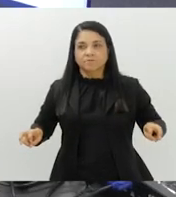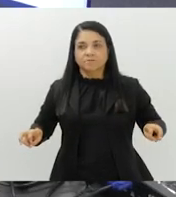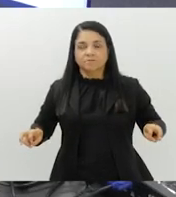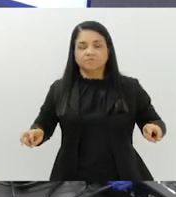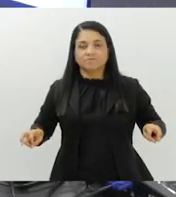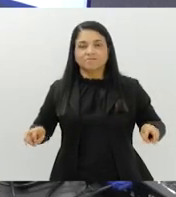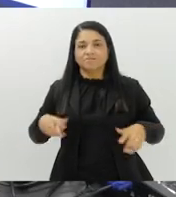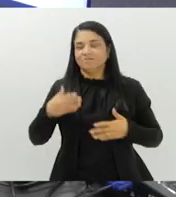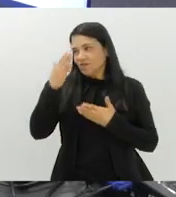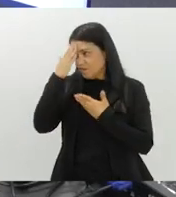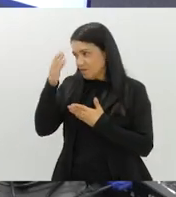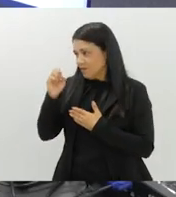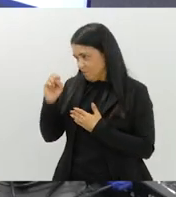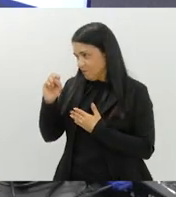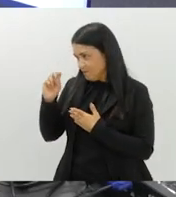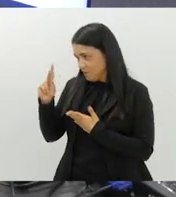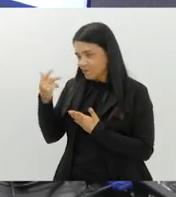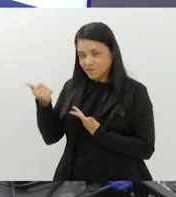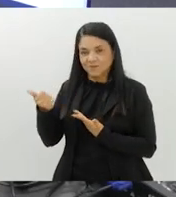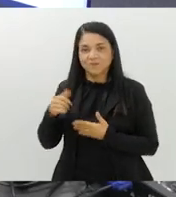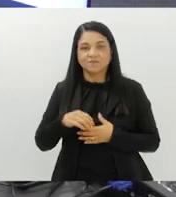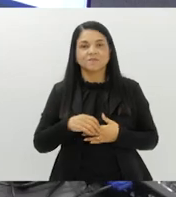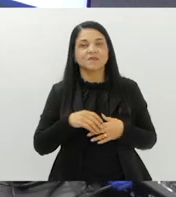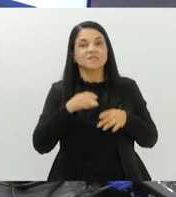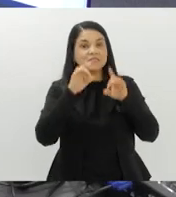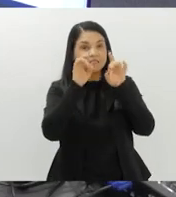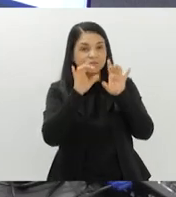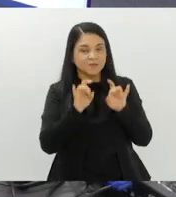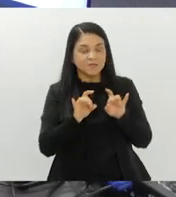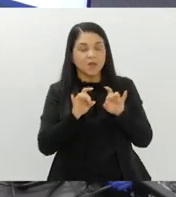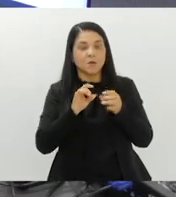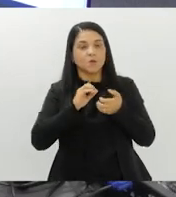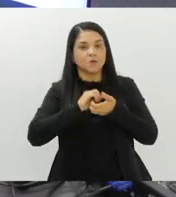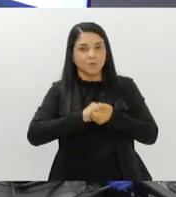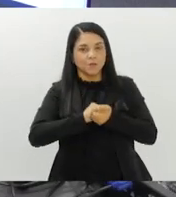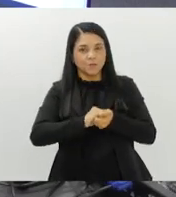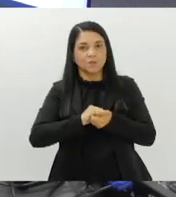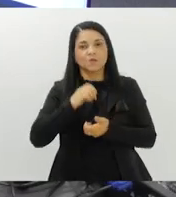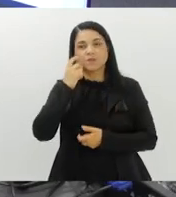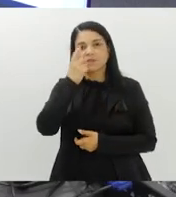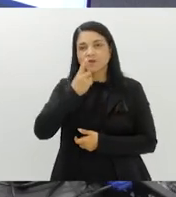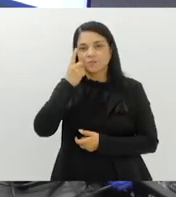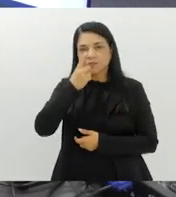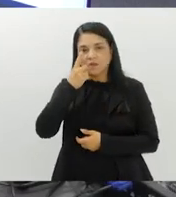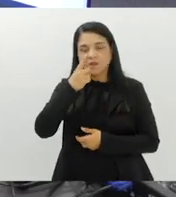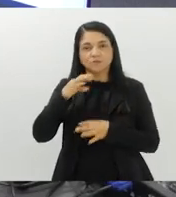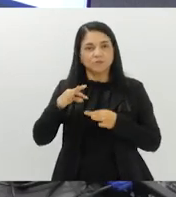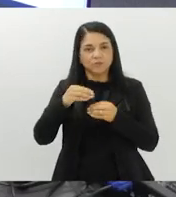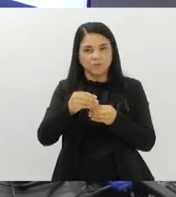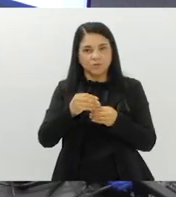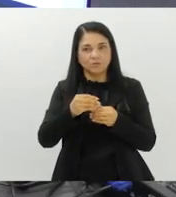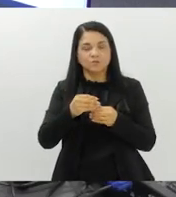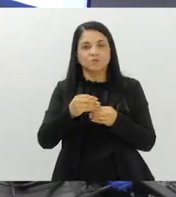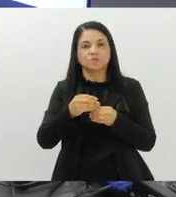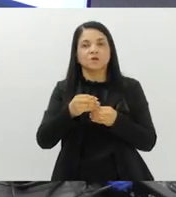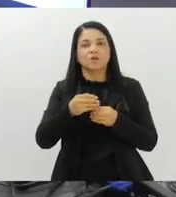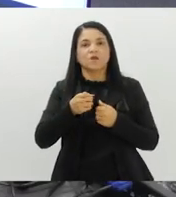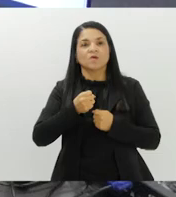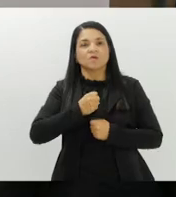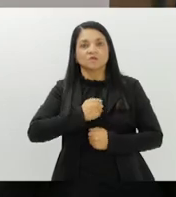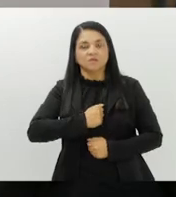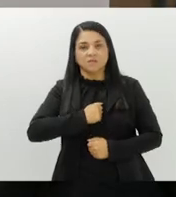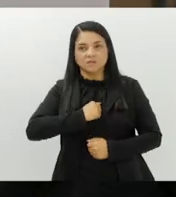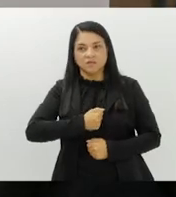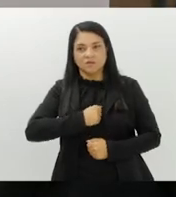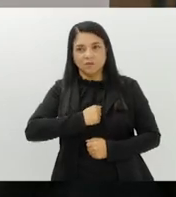Ok, obrigado. Em especial, o nosso deputado e a todos os irmãos, sacerdotes, pais e mães da